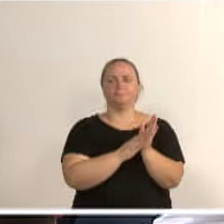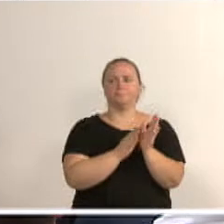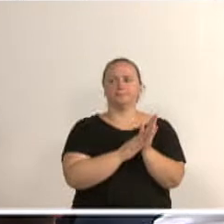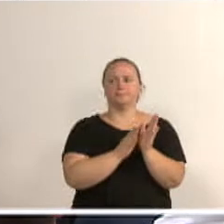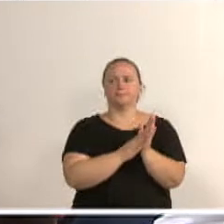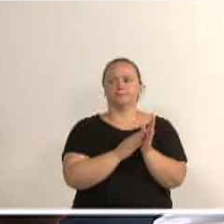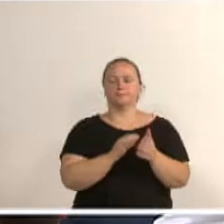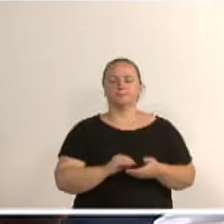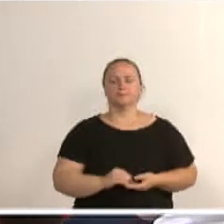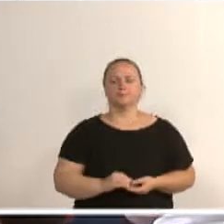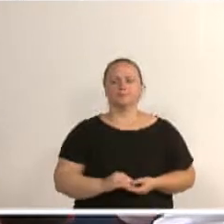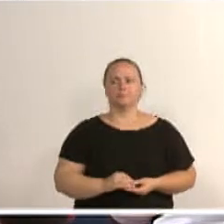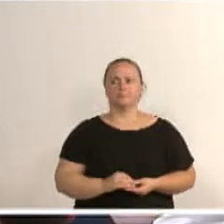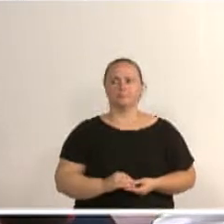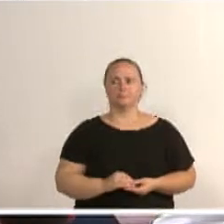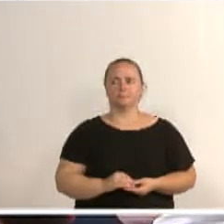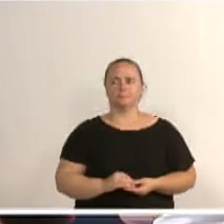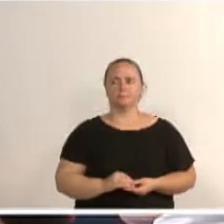senhor